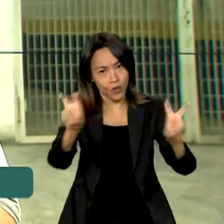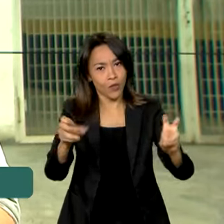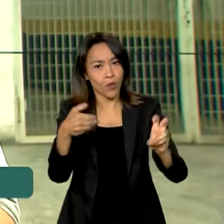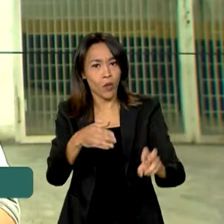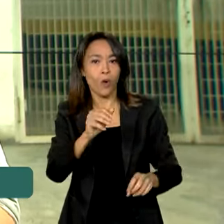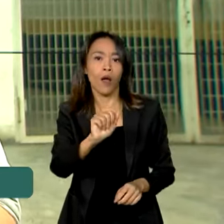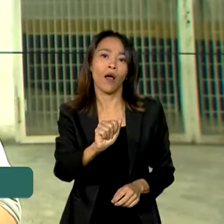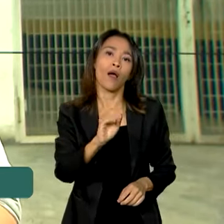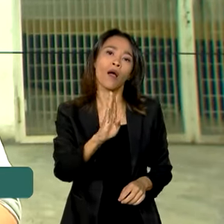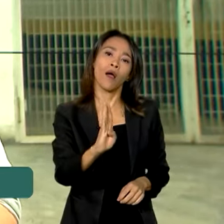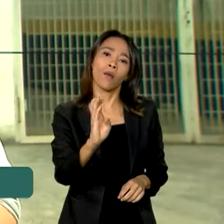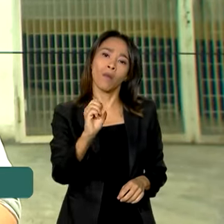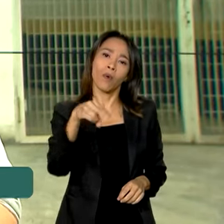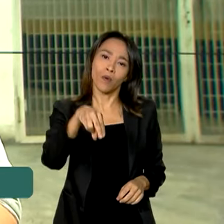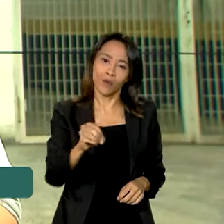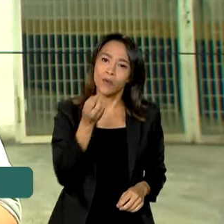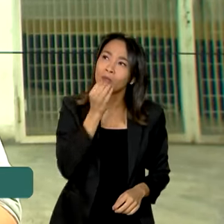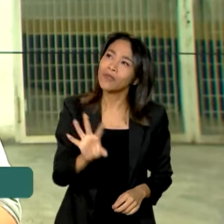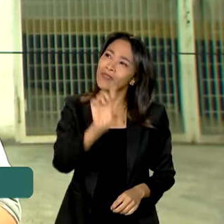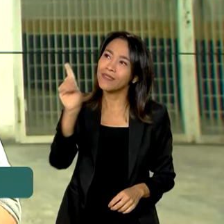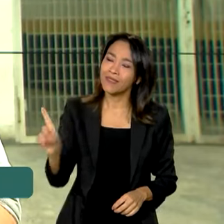dia, Dimas.